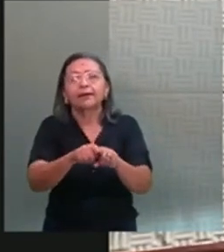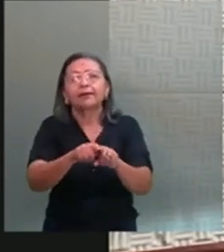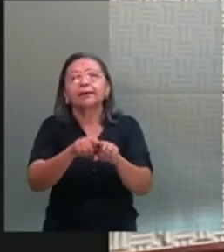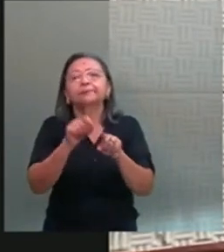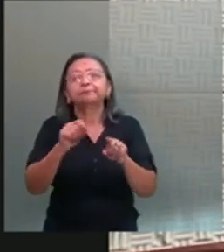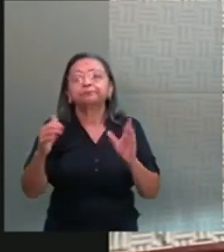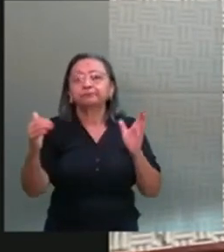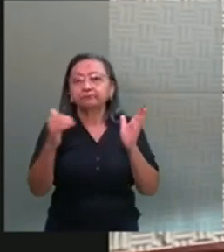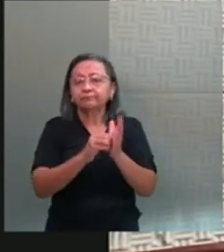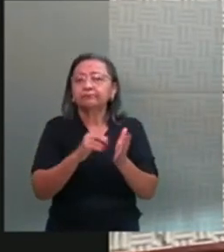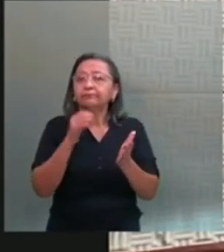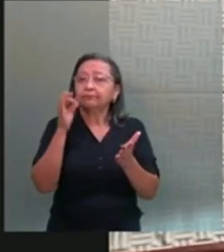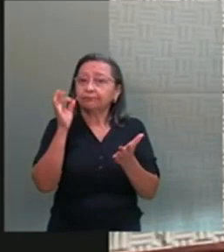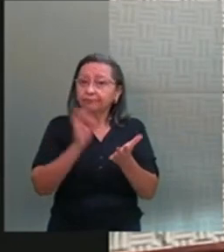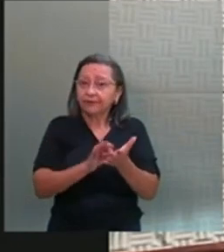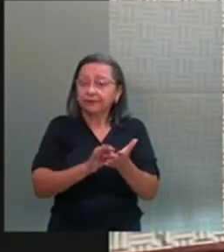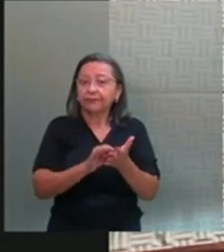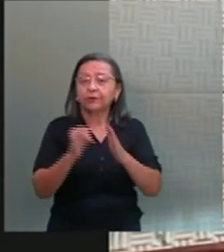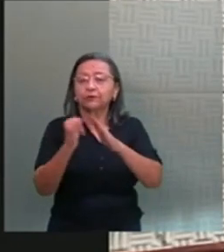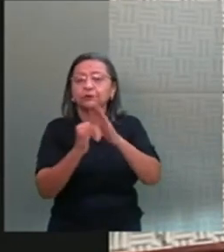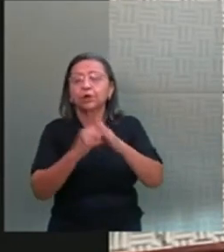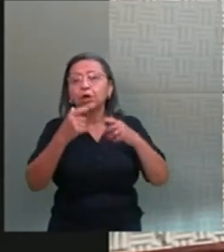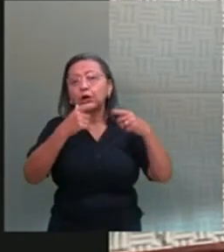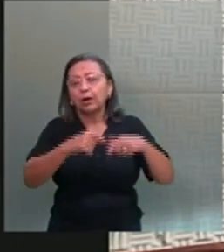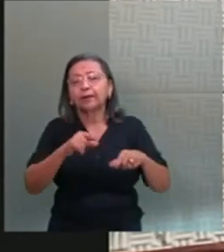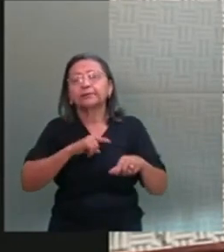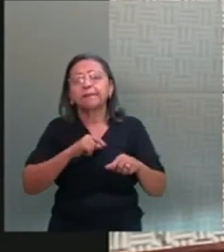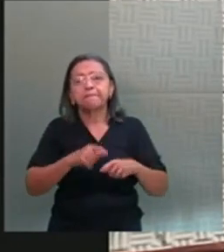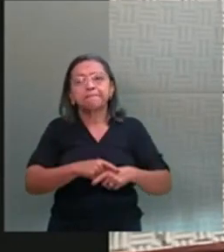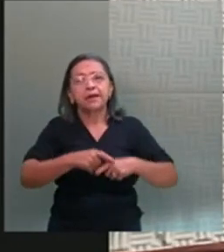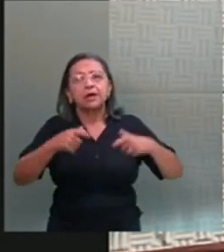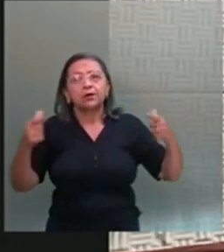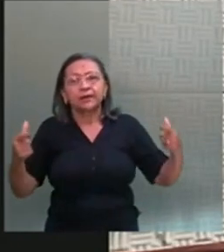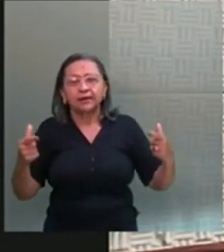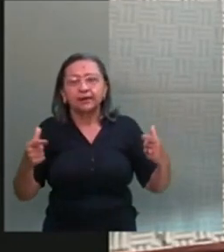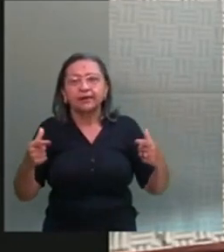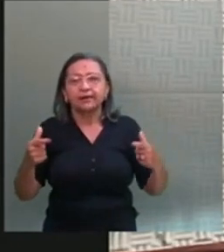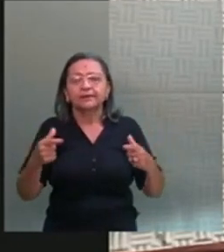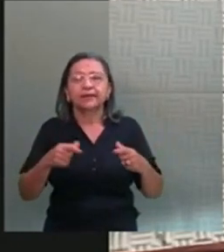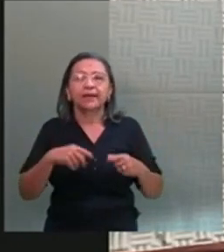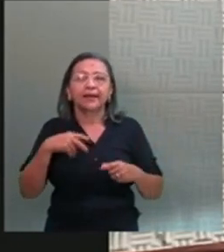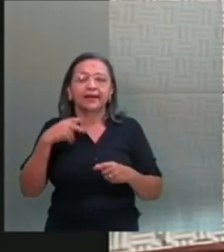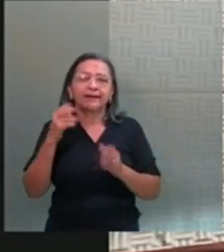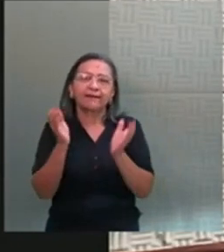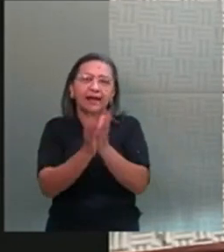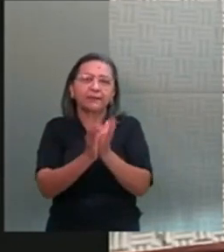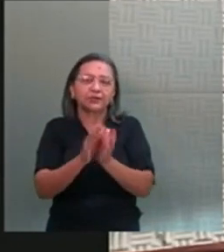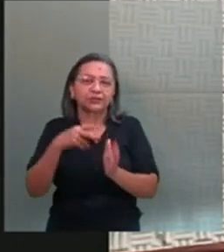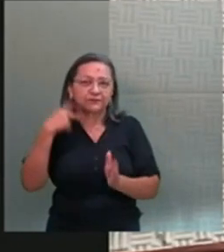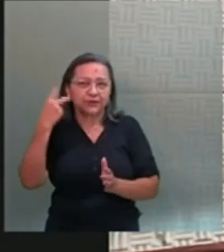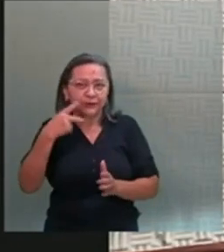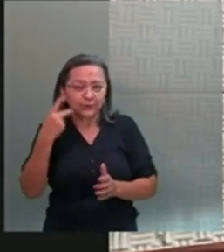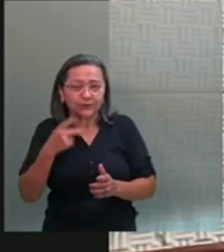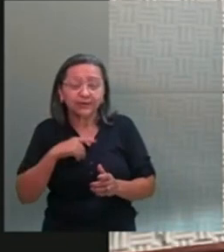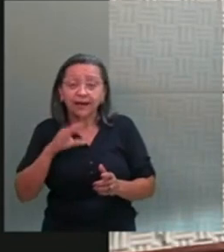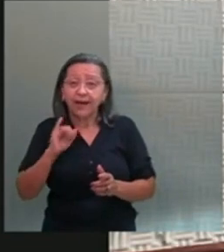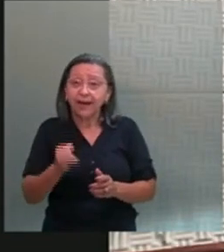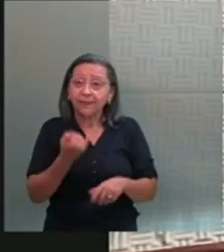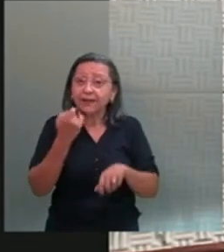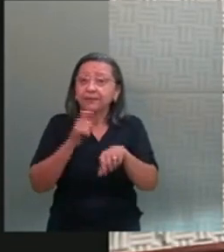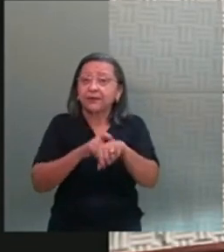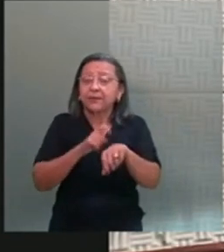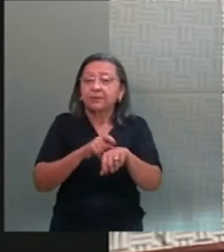Senado firma com instituições locais, em sua maioria, assembleias legislativas. E eu quero aproveitar também este momento